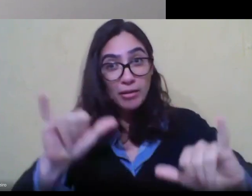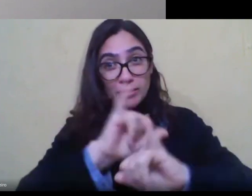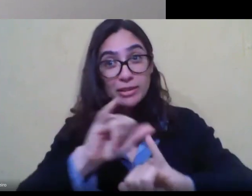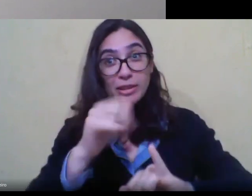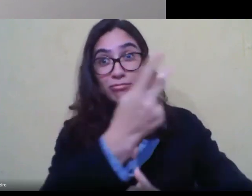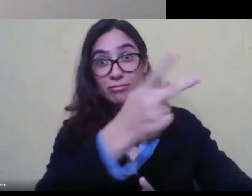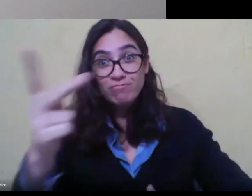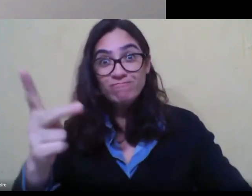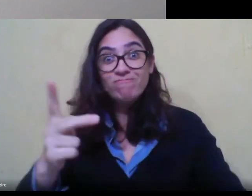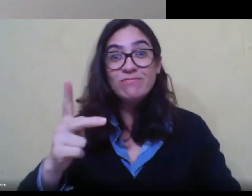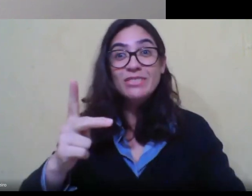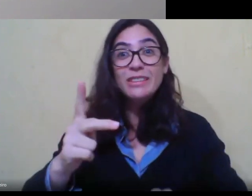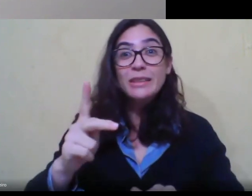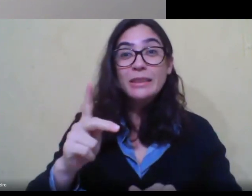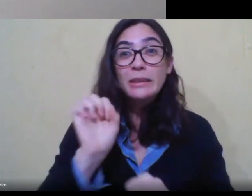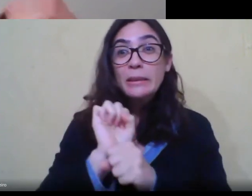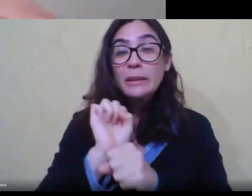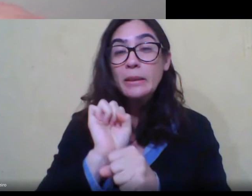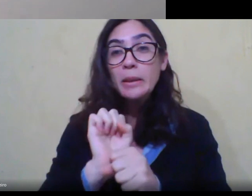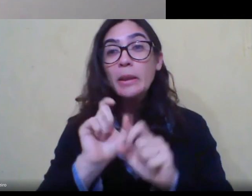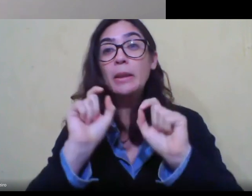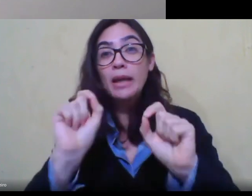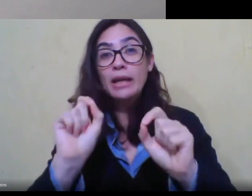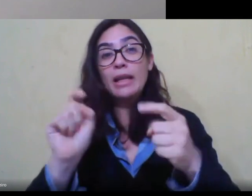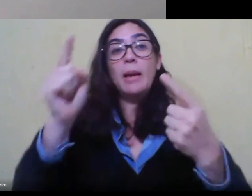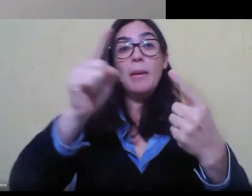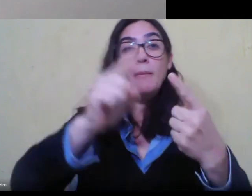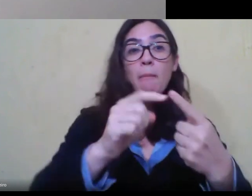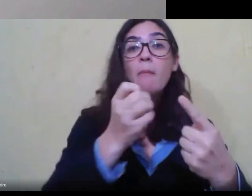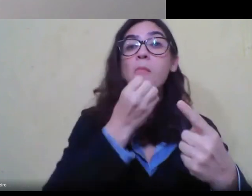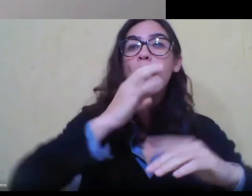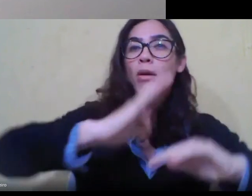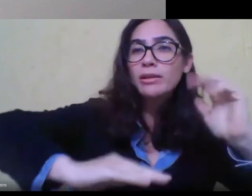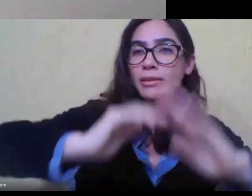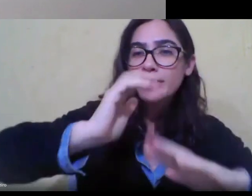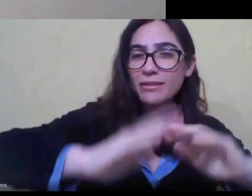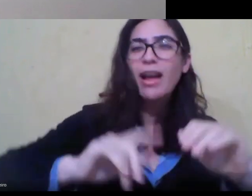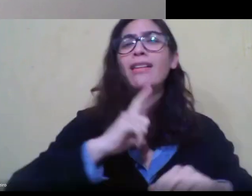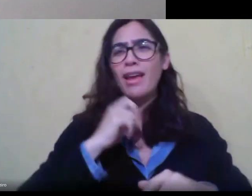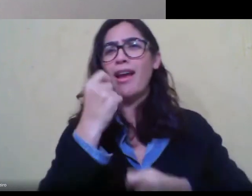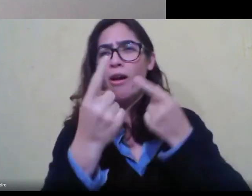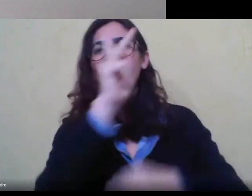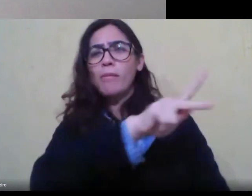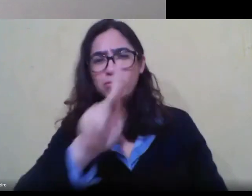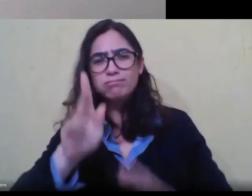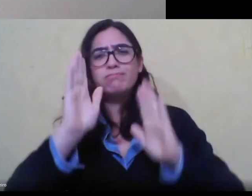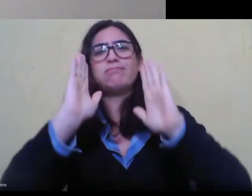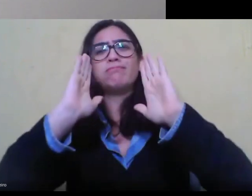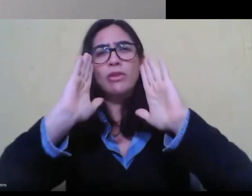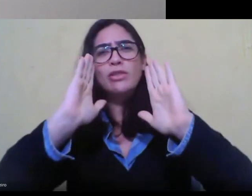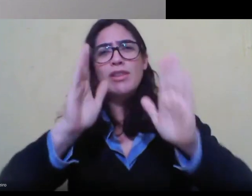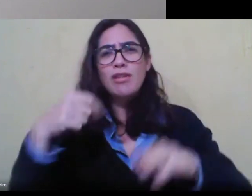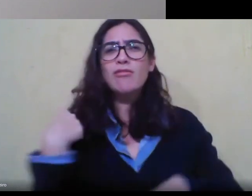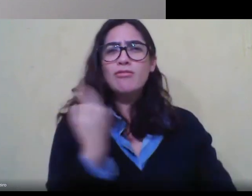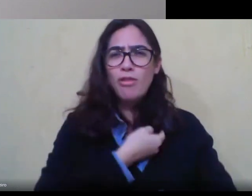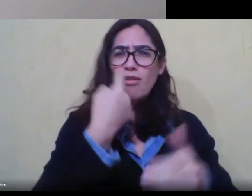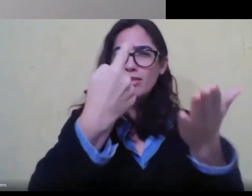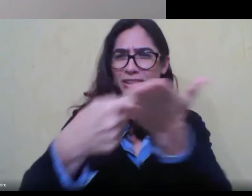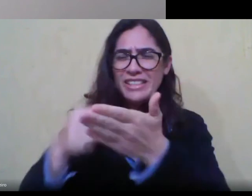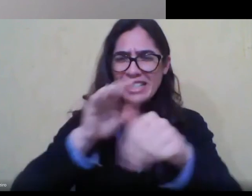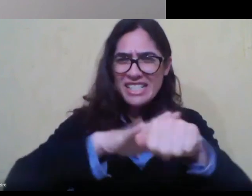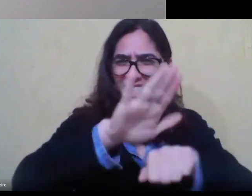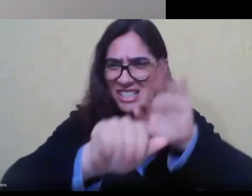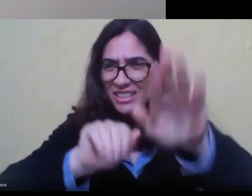tá? Já tem até alguns professores que estão aqui, nós convidamos, né, para socializar as práticas que eles têm desenvolvido